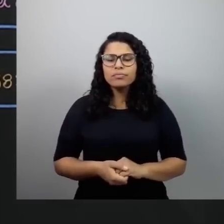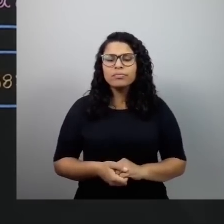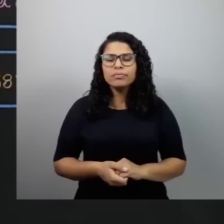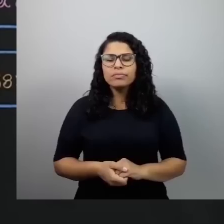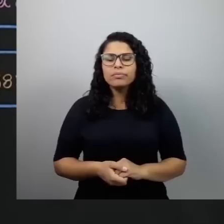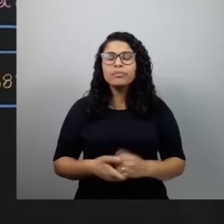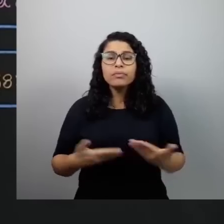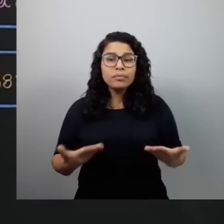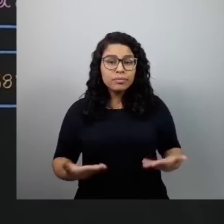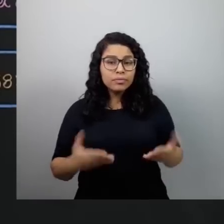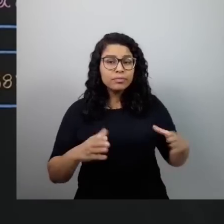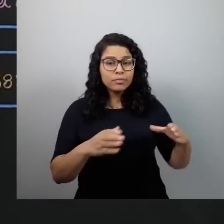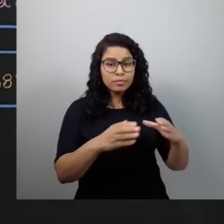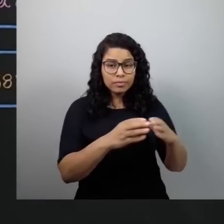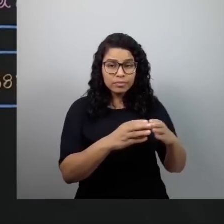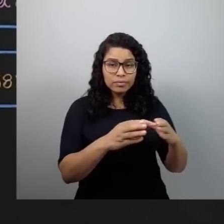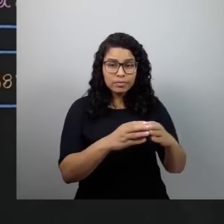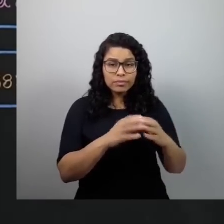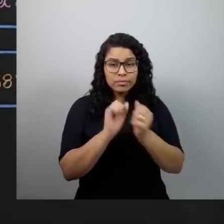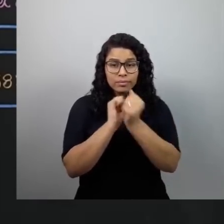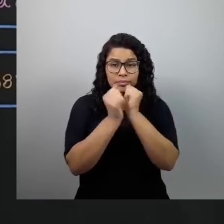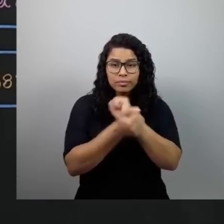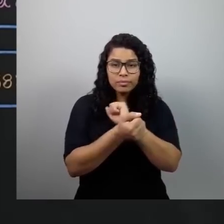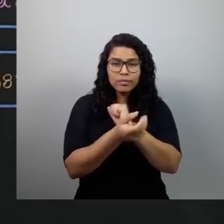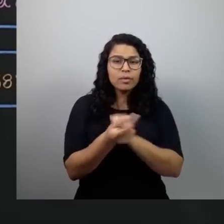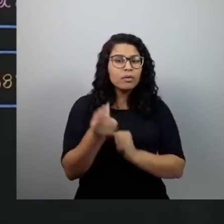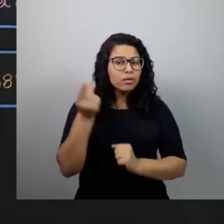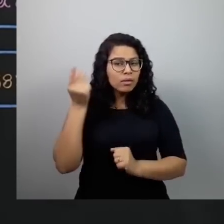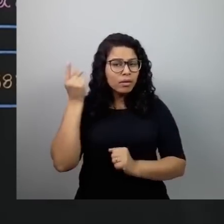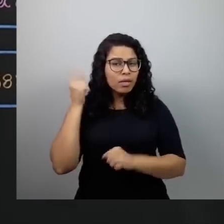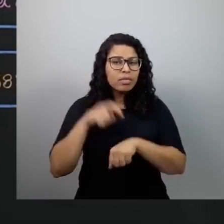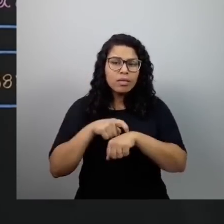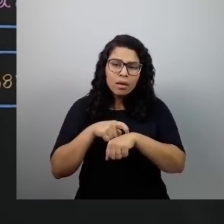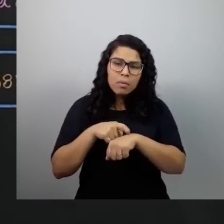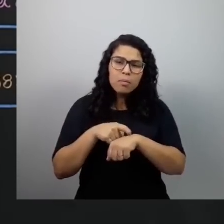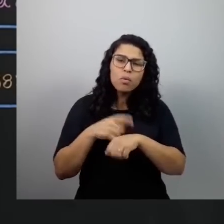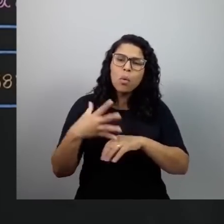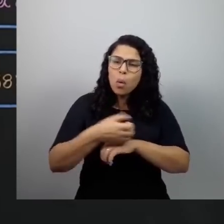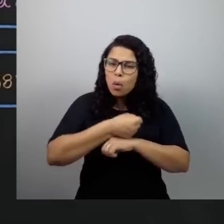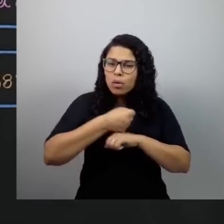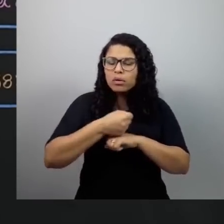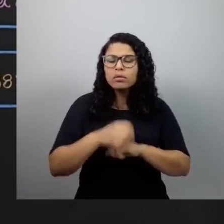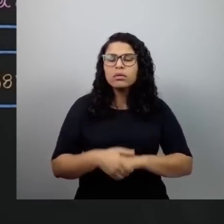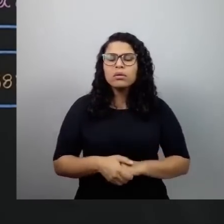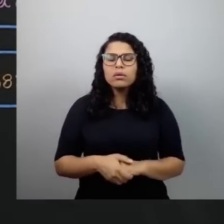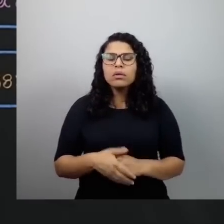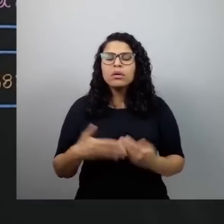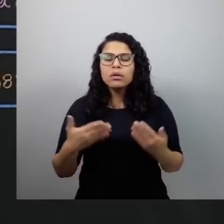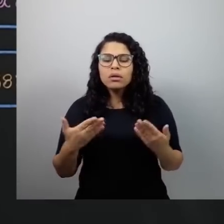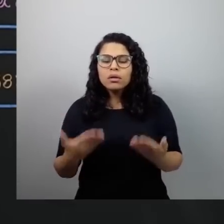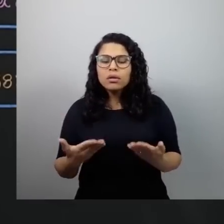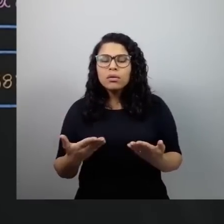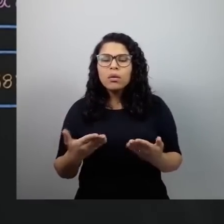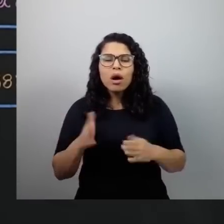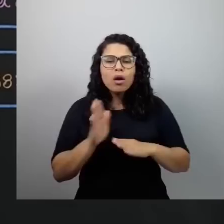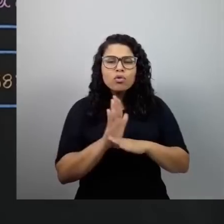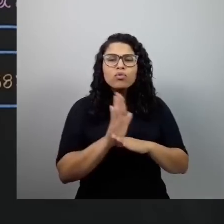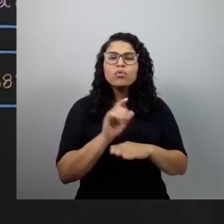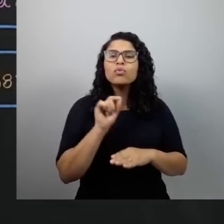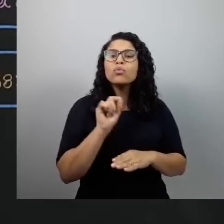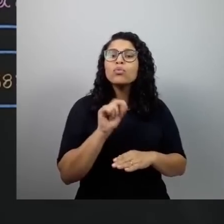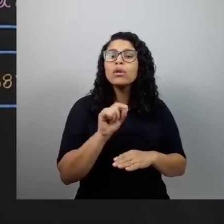Esse conjunto da escravidão que vem desde o período da colônia, ele contribui para algo que alguns